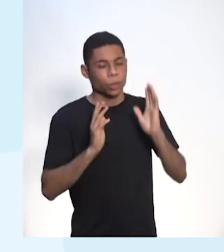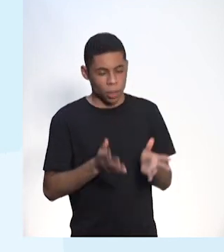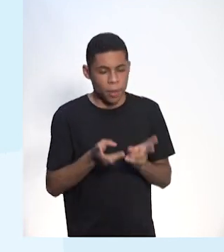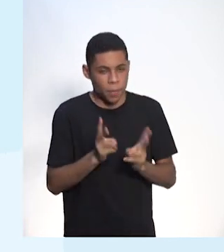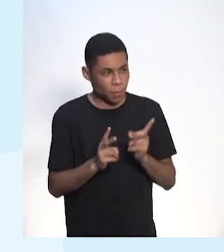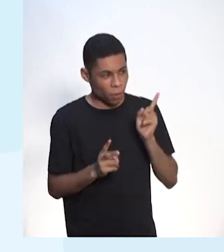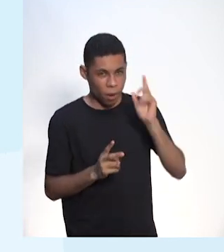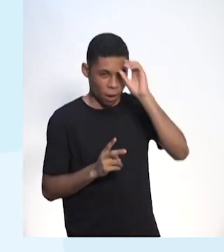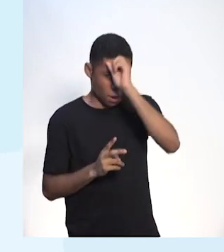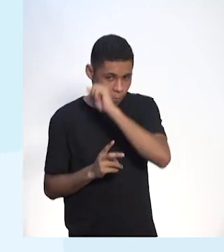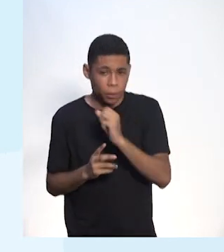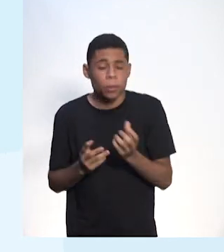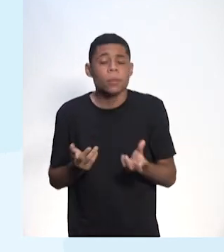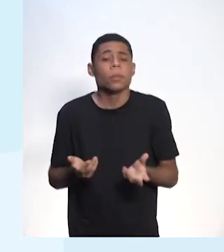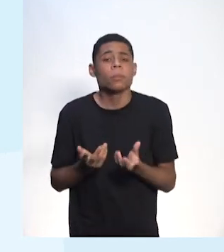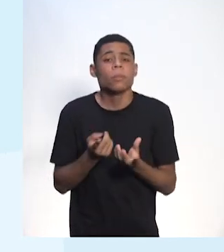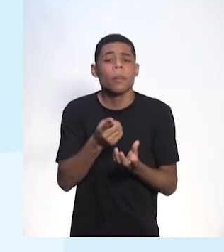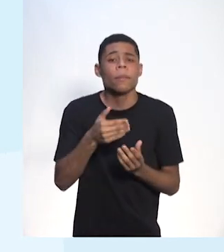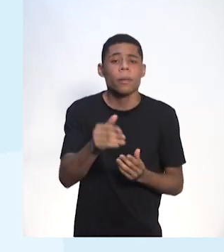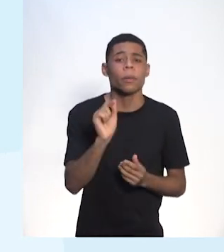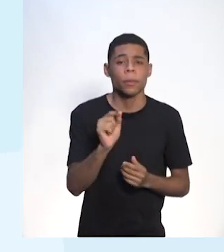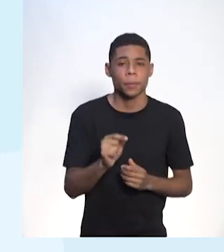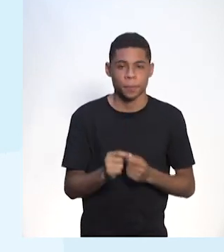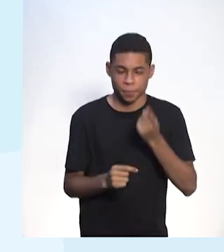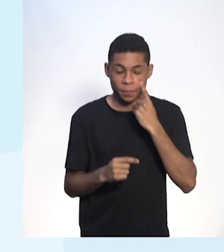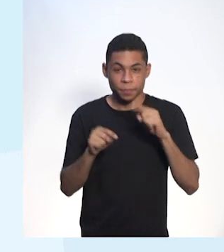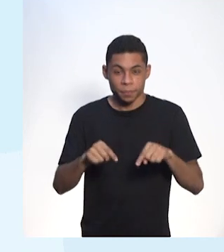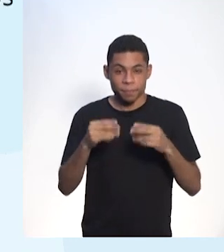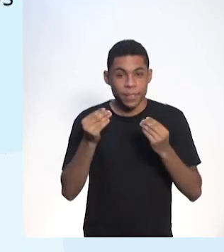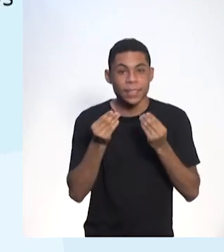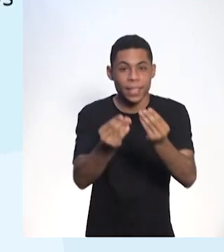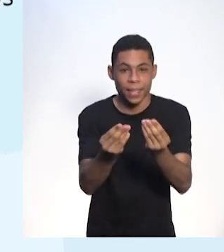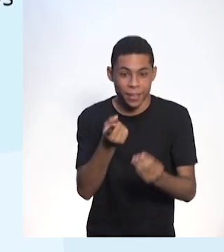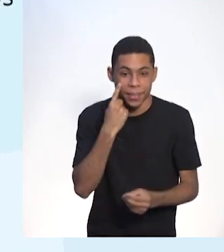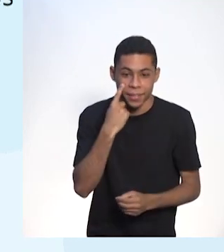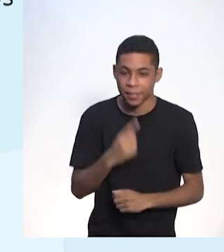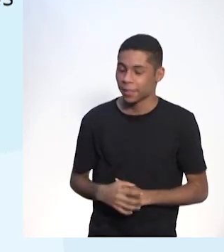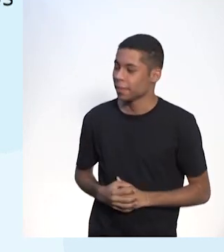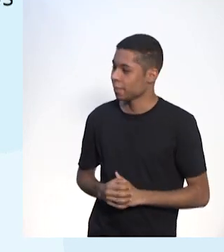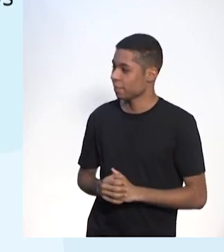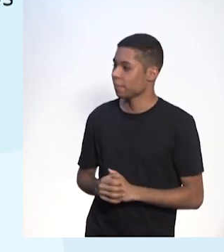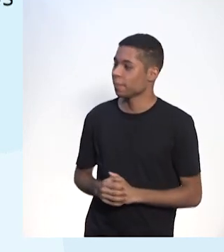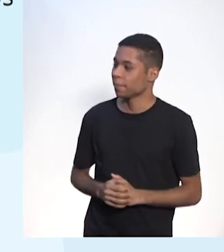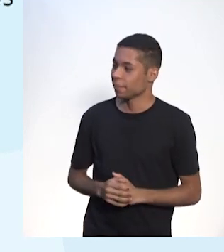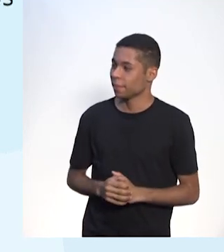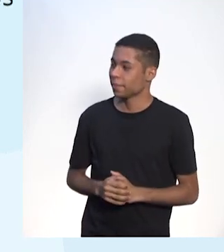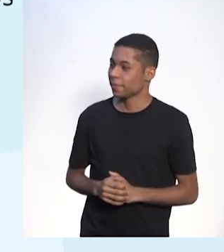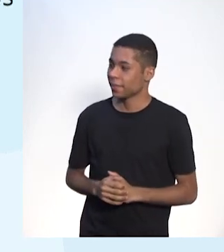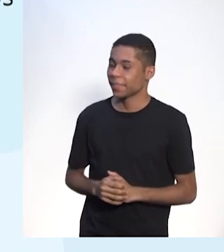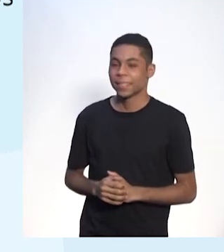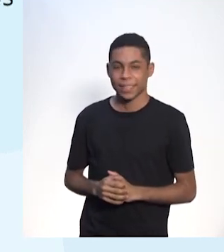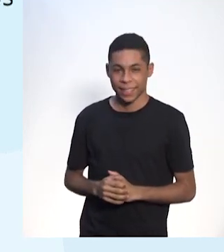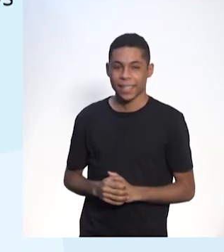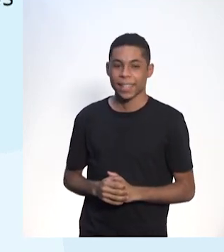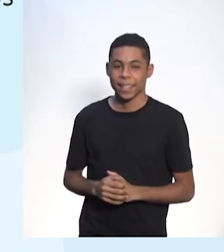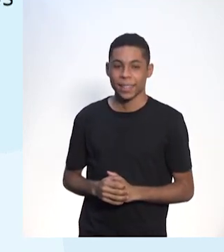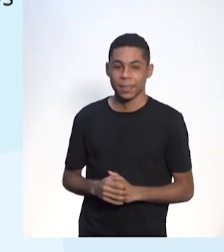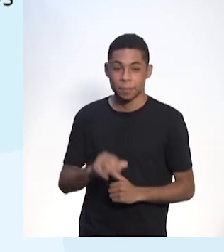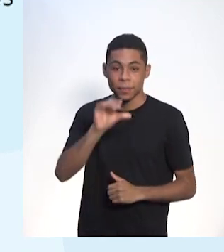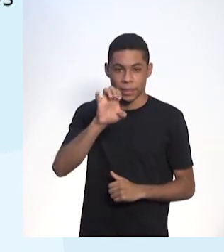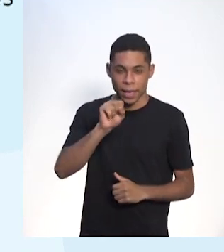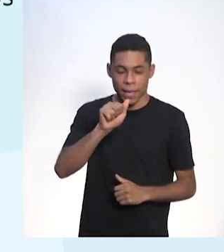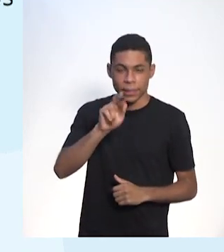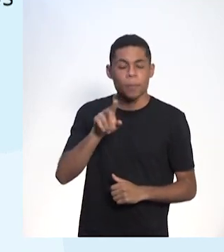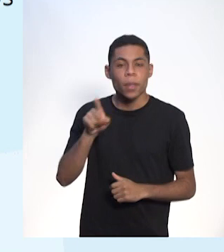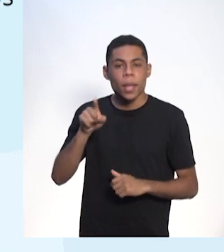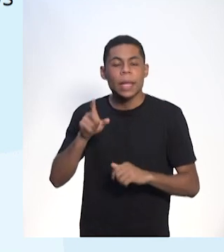conteúdo? Então, o que, que eu vou fazer? Vou jogar você na fogueira agora. Dá uma olhadinha nessa questão aqui, ó. César faz